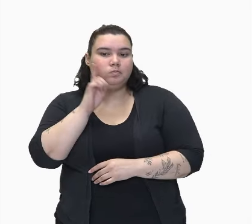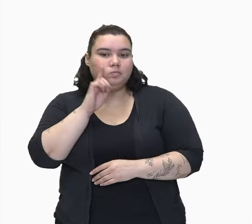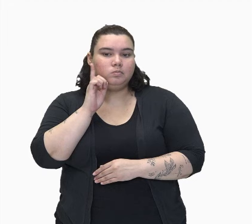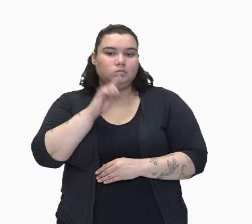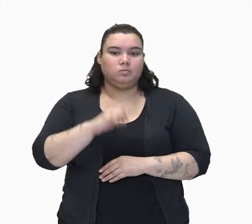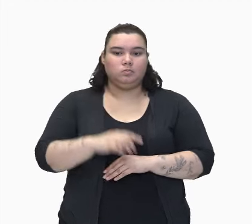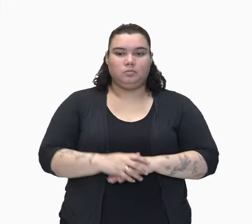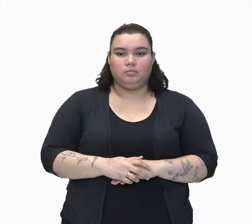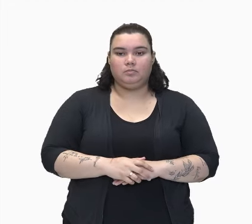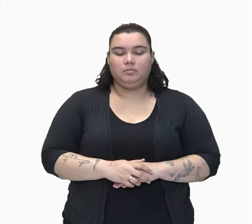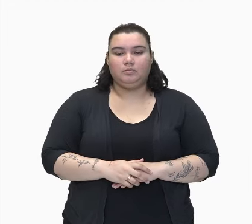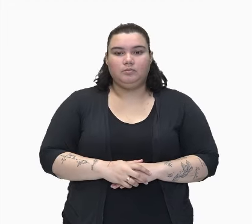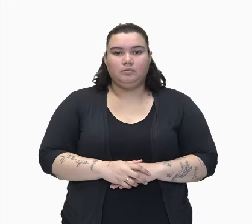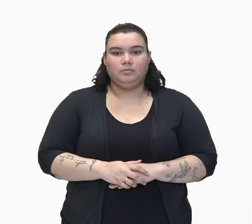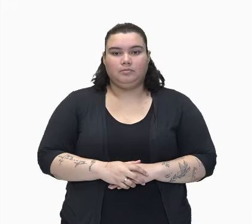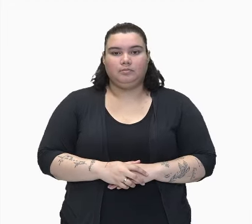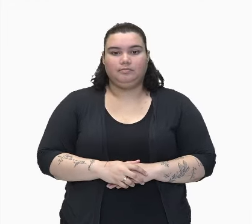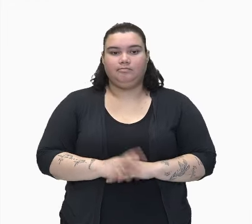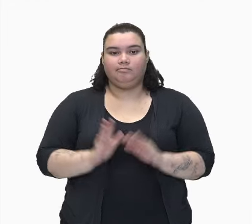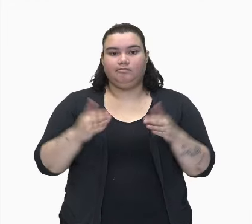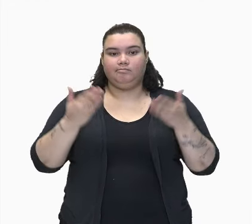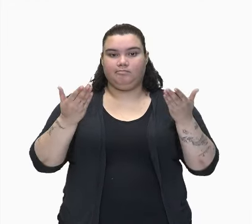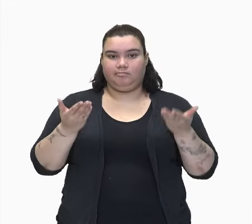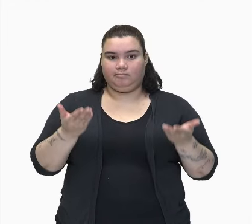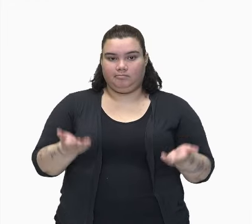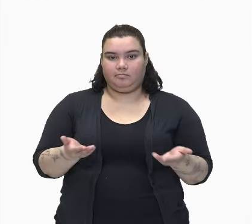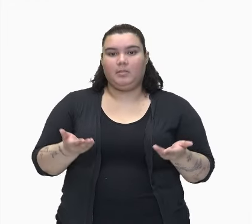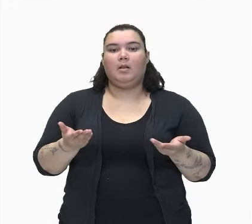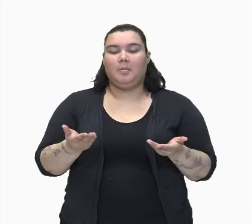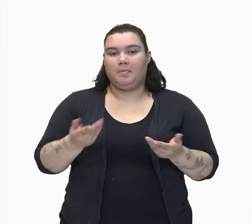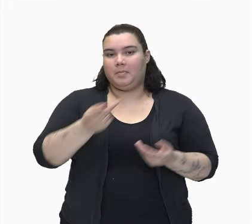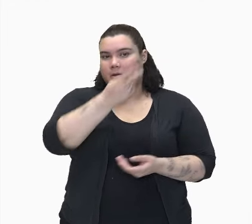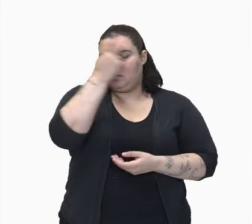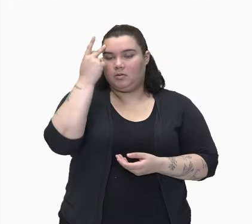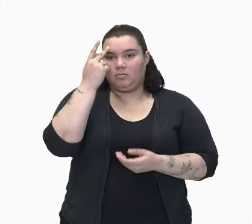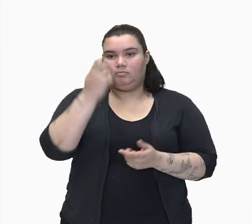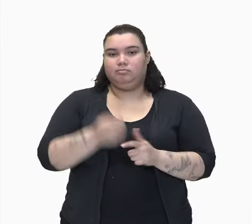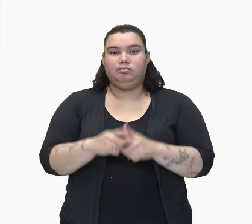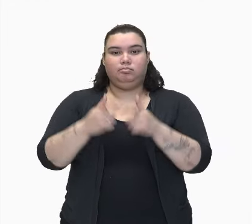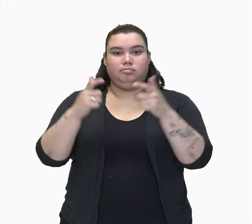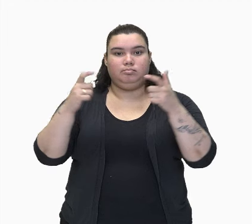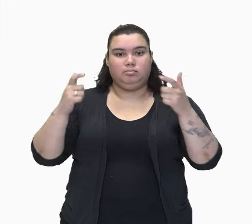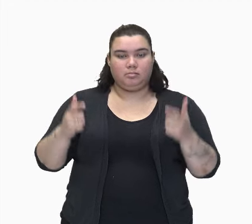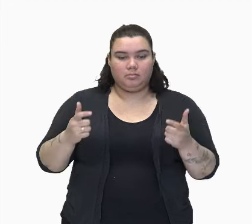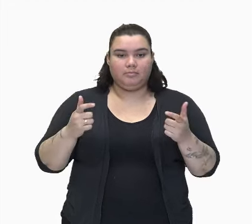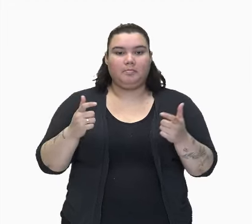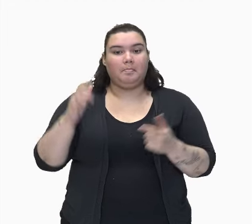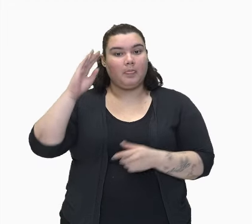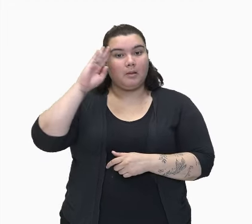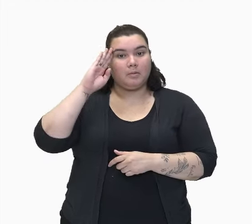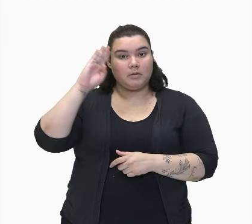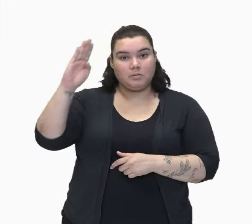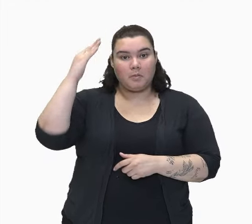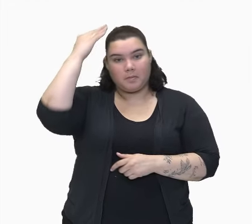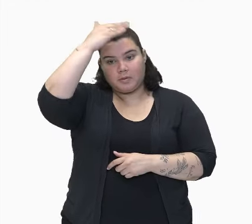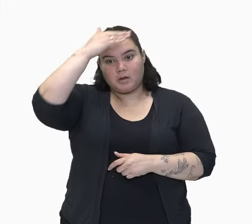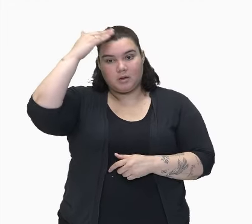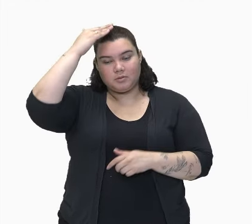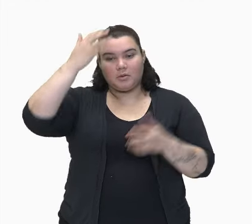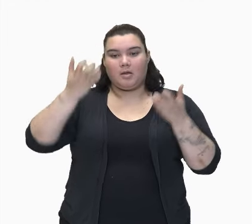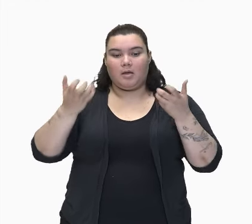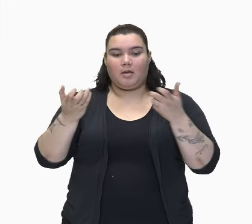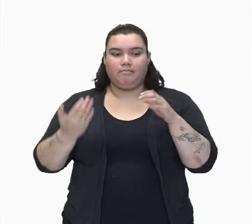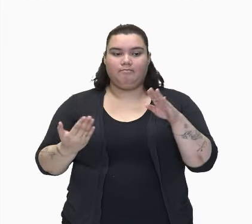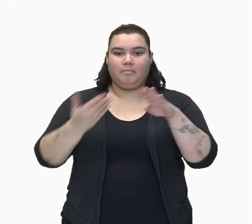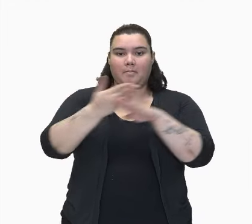Estados Unidos da América. Então, é muita gente querendo ir para os Estados Unidos da América, principalmente os mexicanos que estão aí